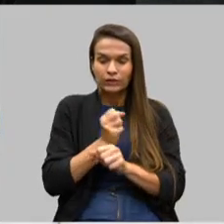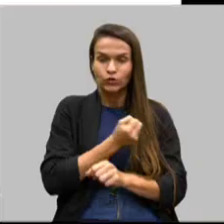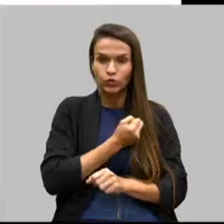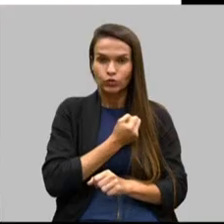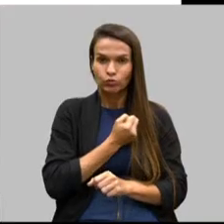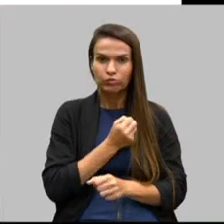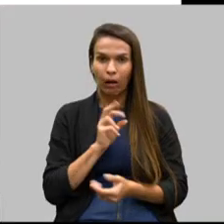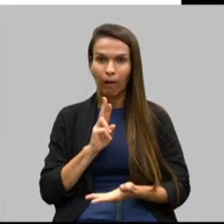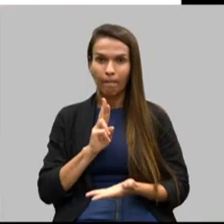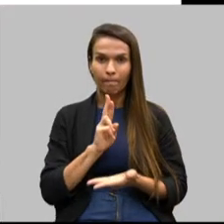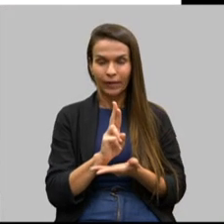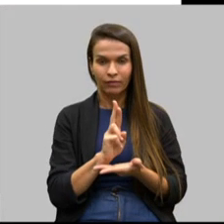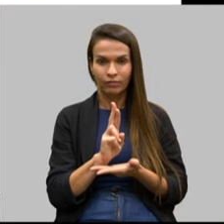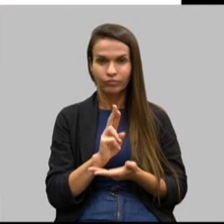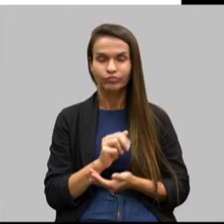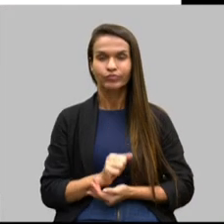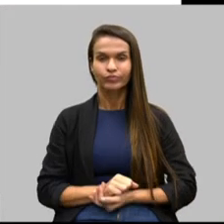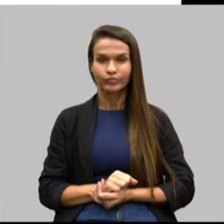representativo.